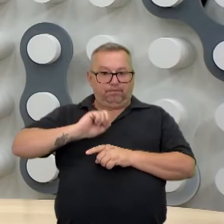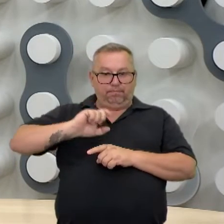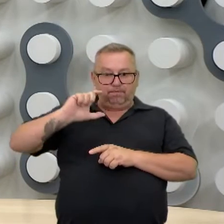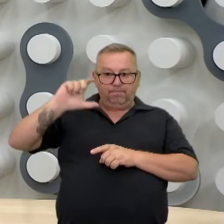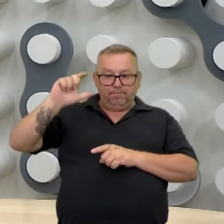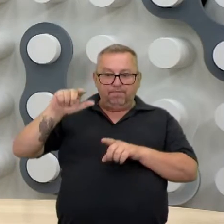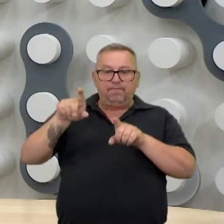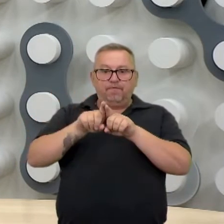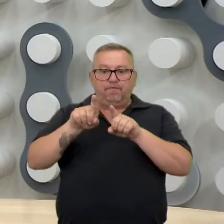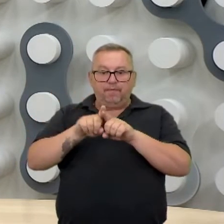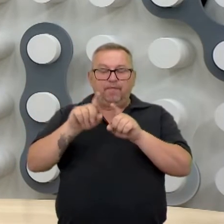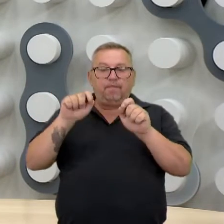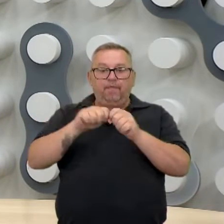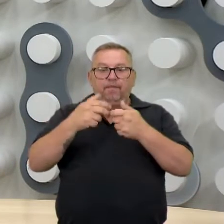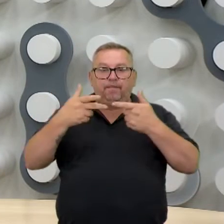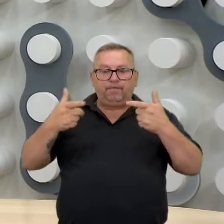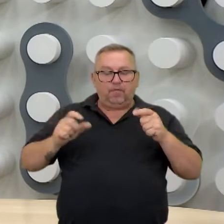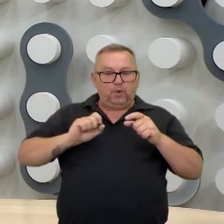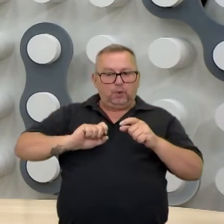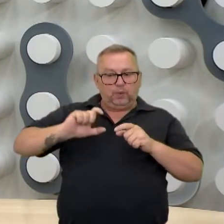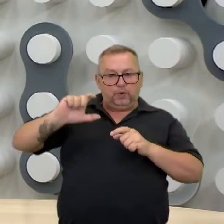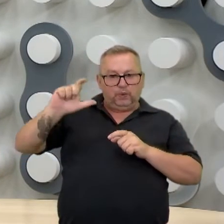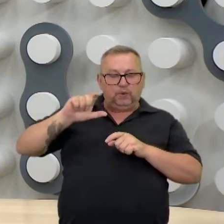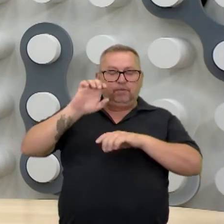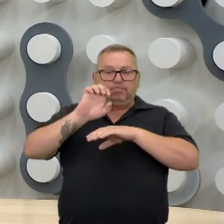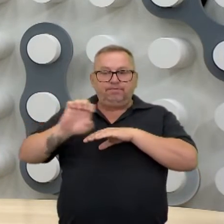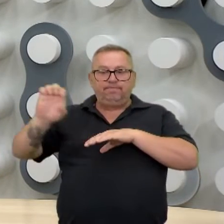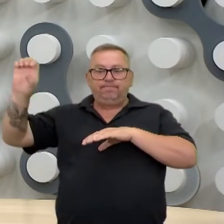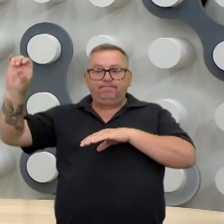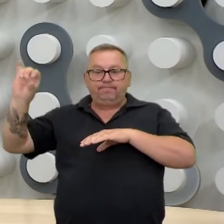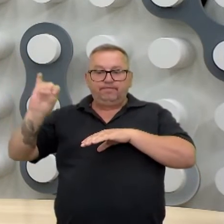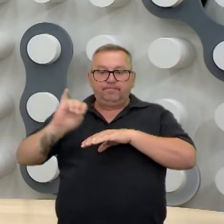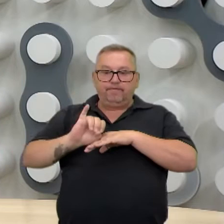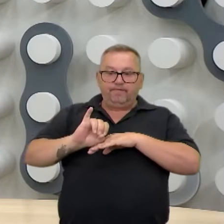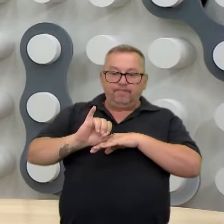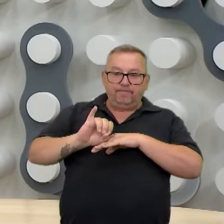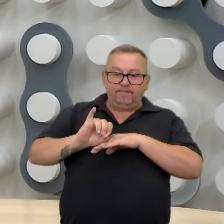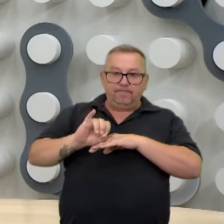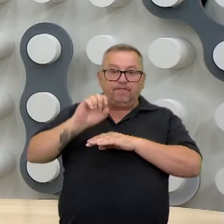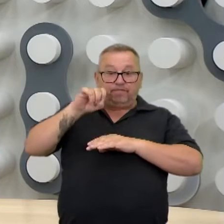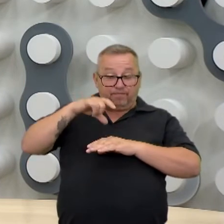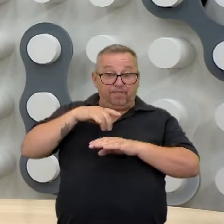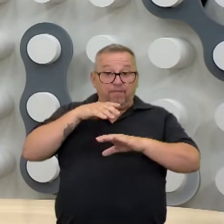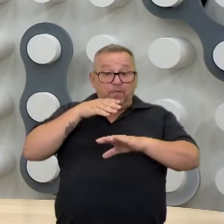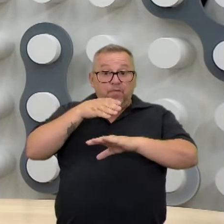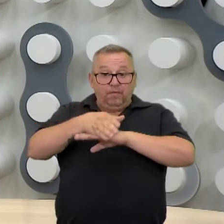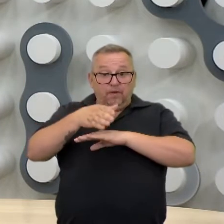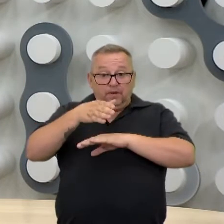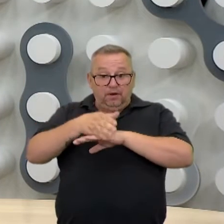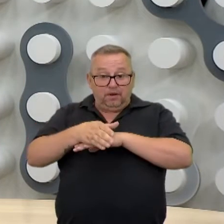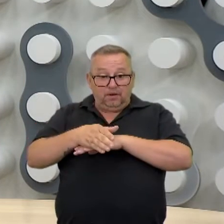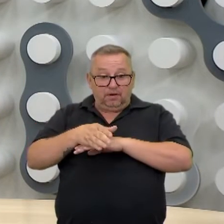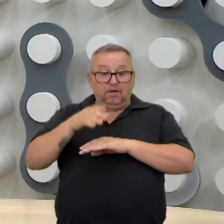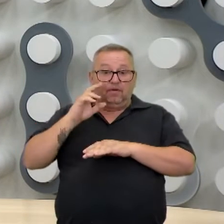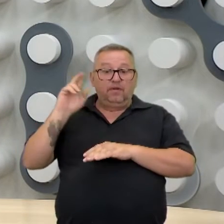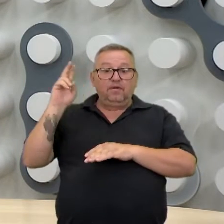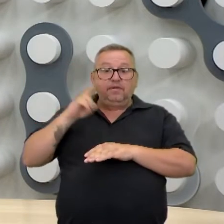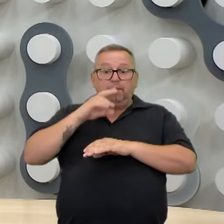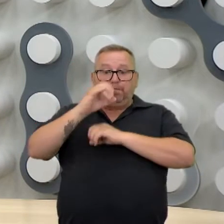crescimento dos produtos, exportação e importação. Então, se você entrar no site do IPEA, você vai